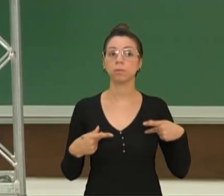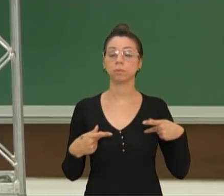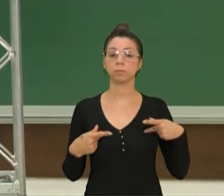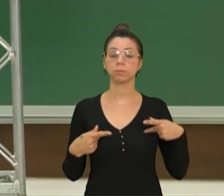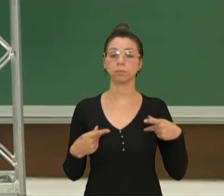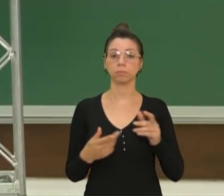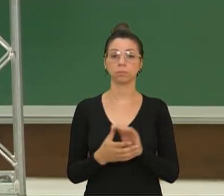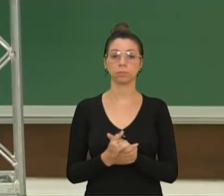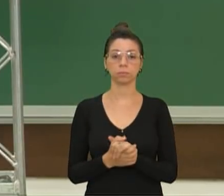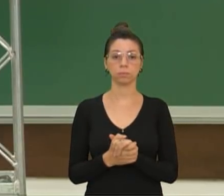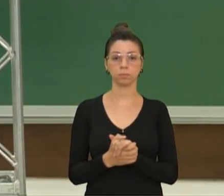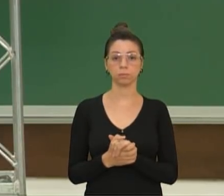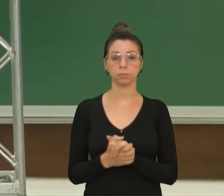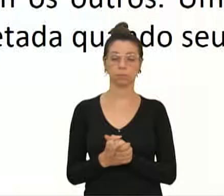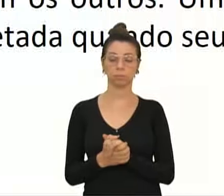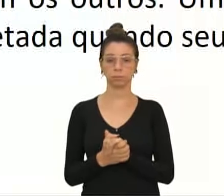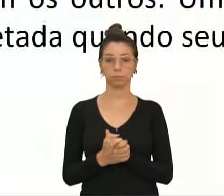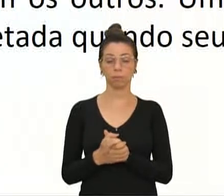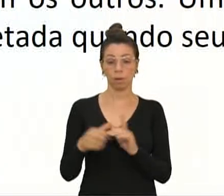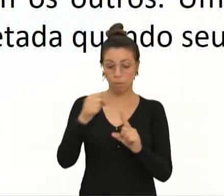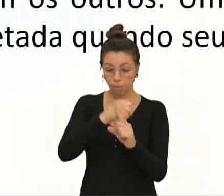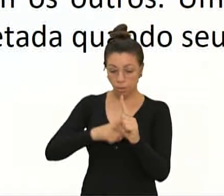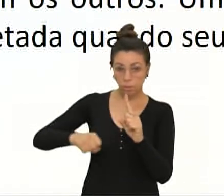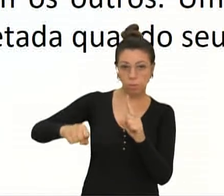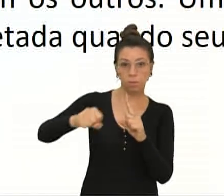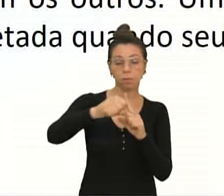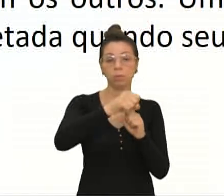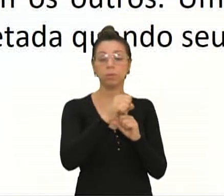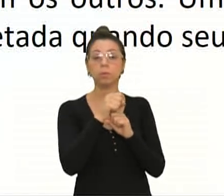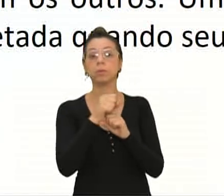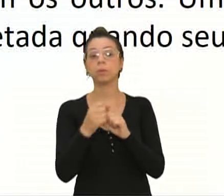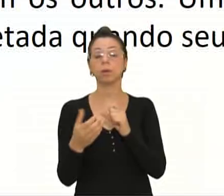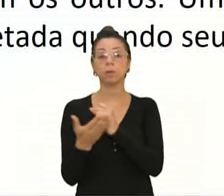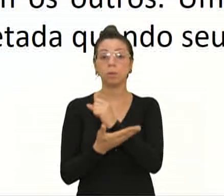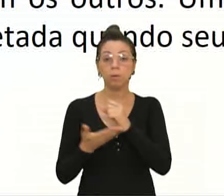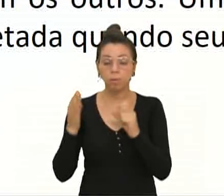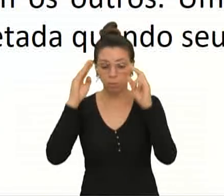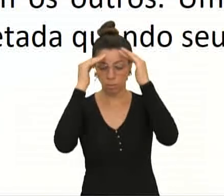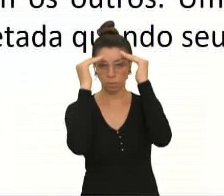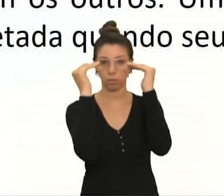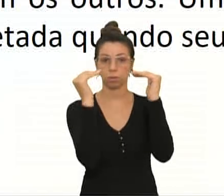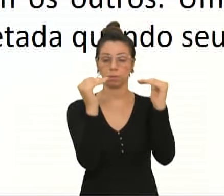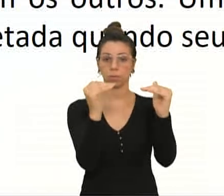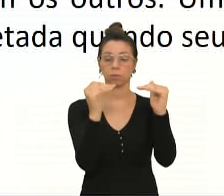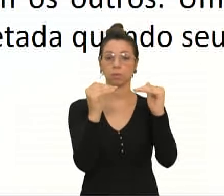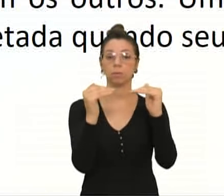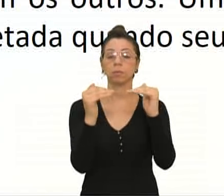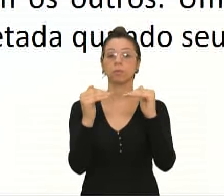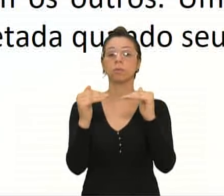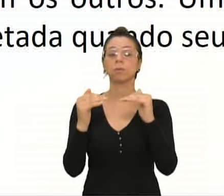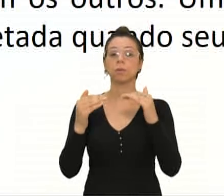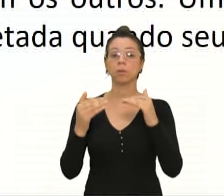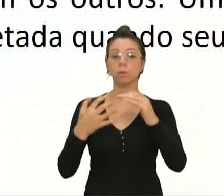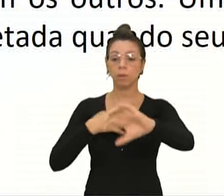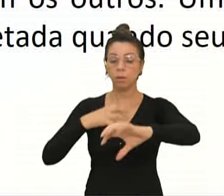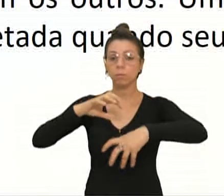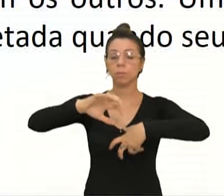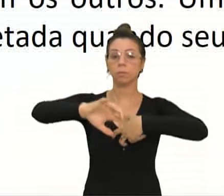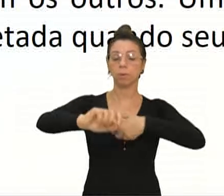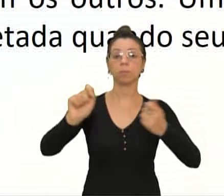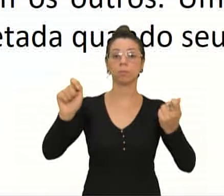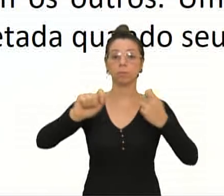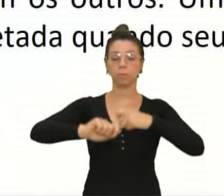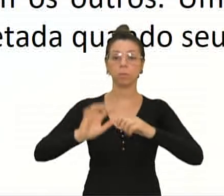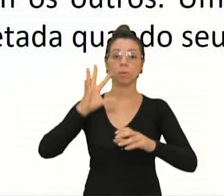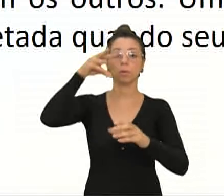seu ser, praticamente. Uma sociedade sustentada pelos pilares do respeito e da solidariedade faz parte da essência do